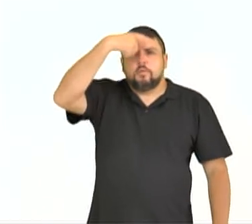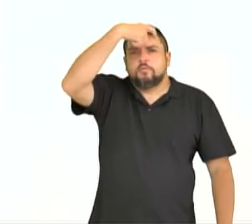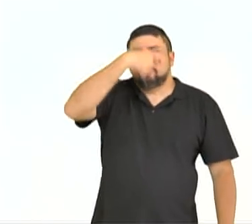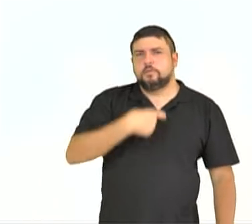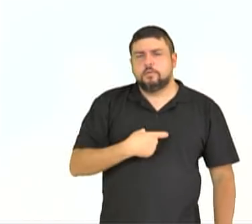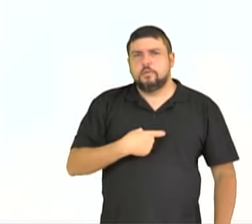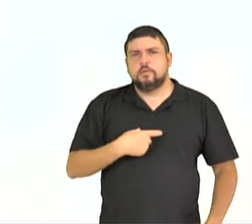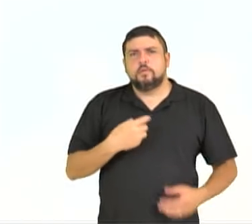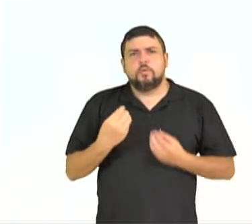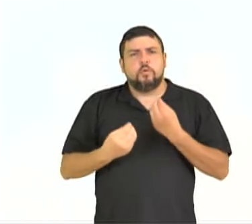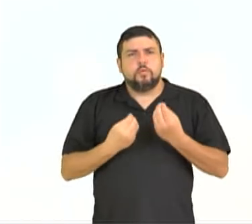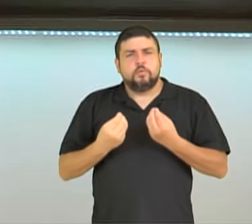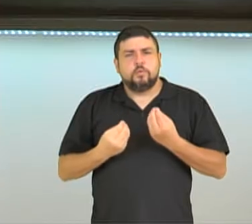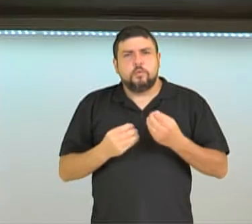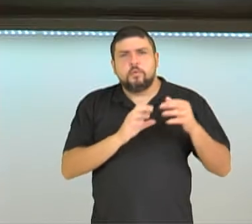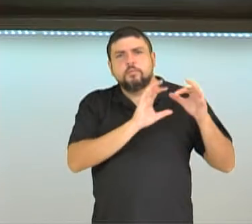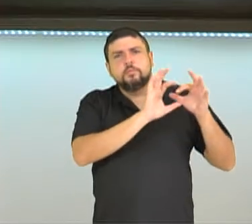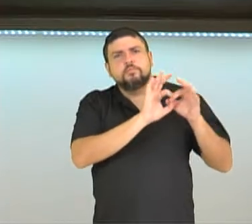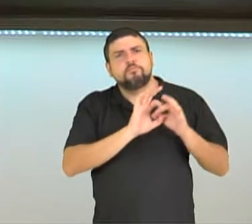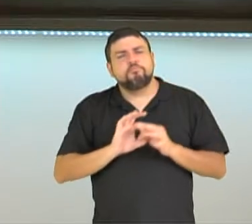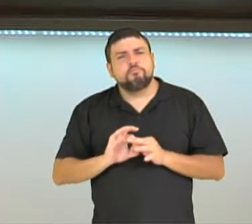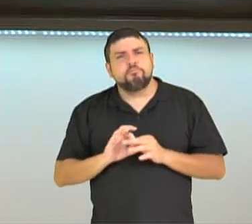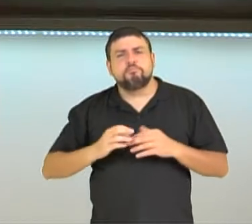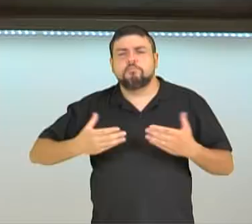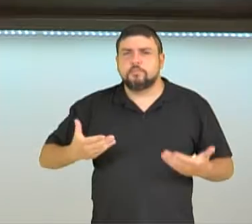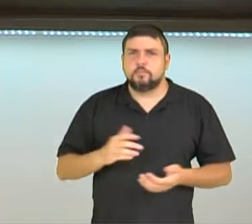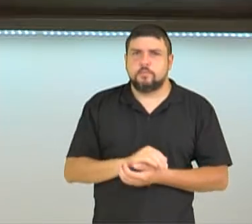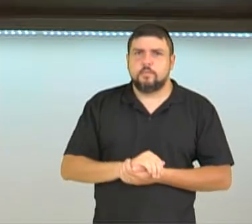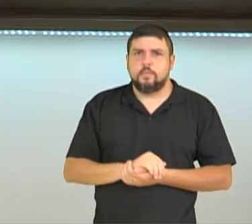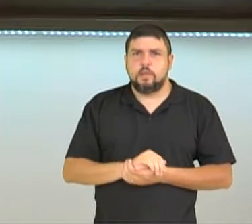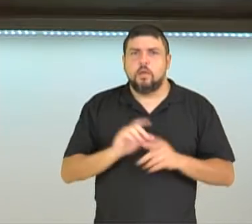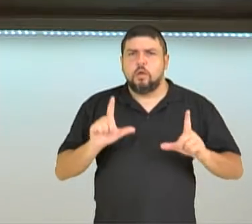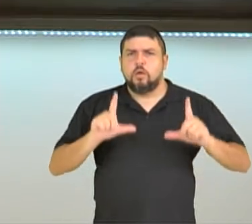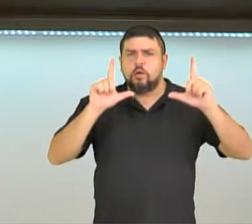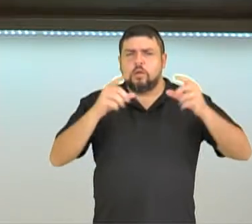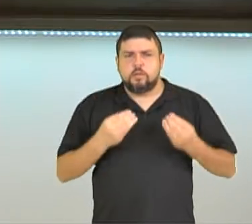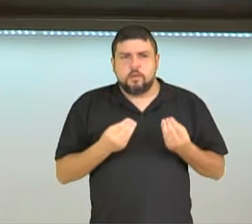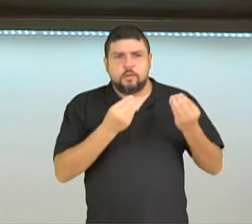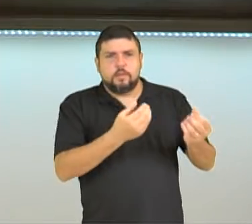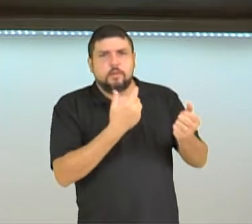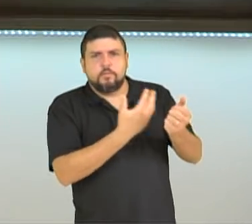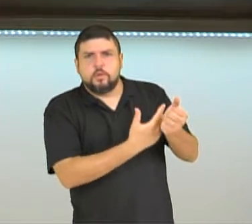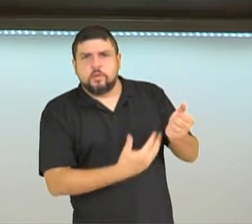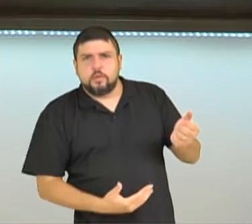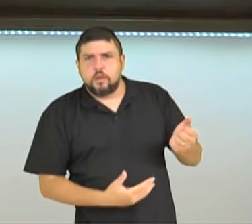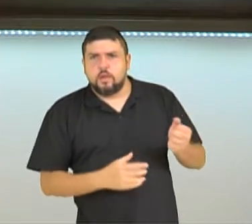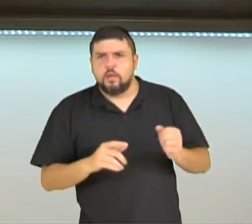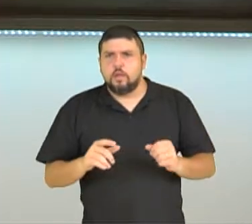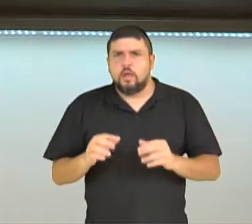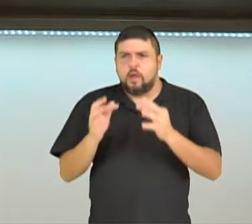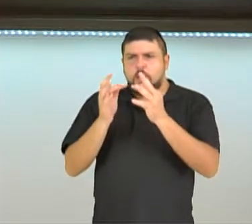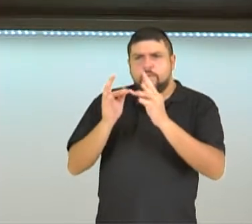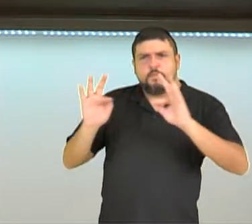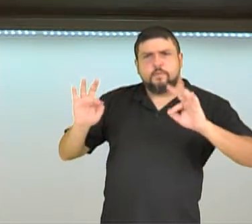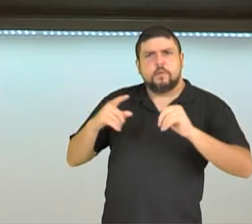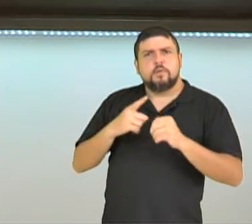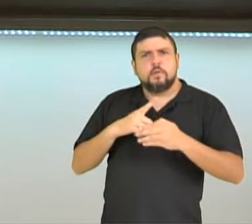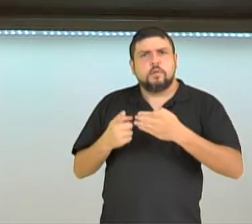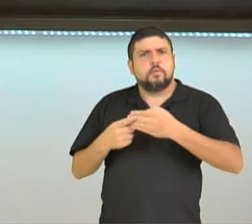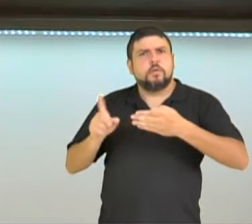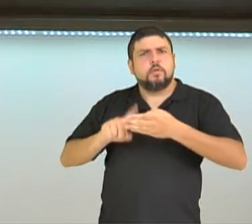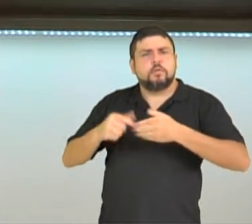do cartaz. Então, o cartaz fala sobre doação de sangue e esse enunciado tem uma relação ambígua, um duplo